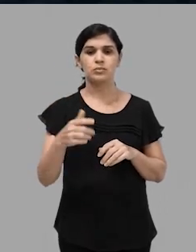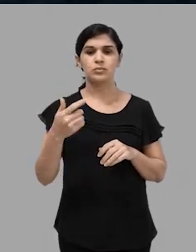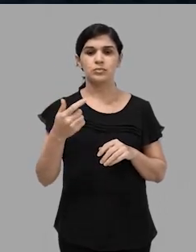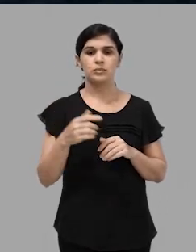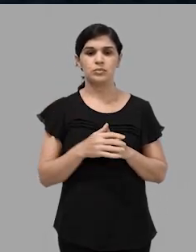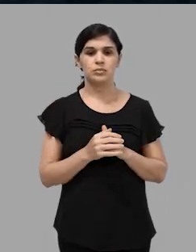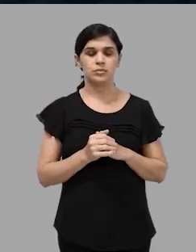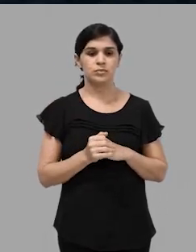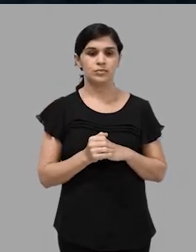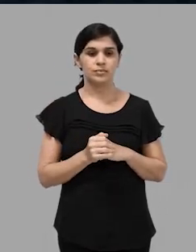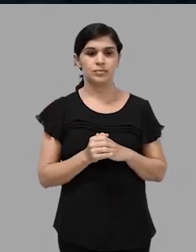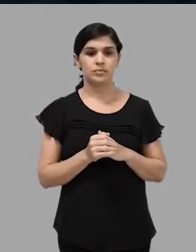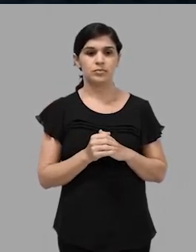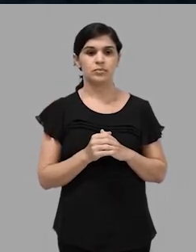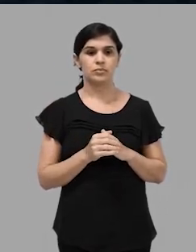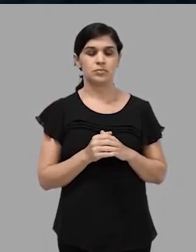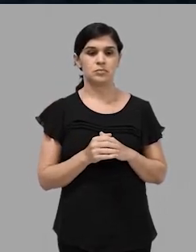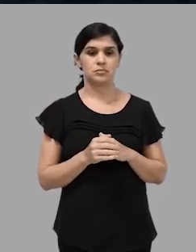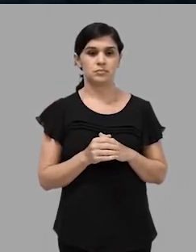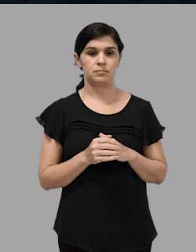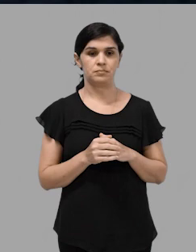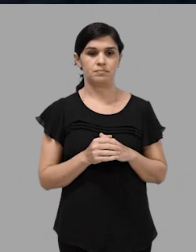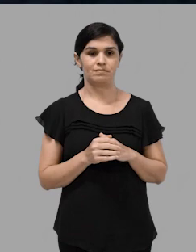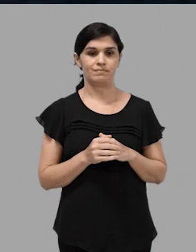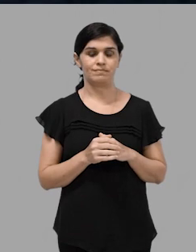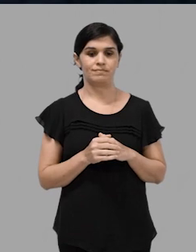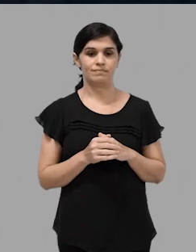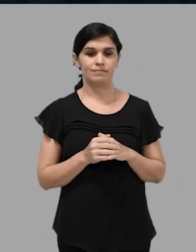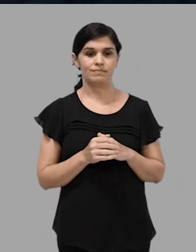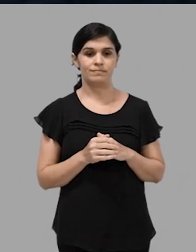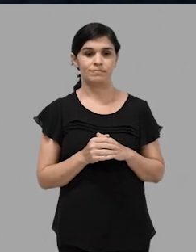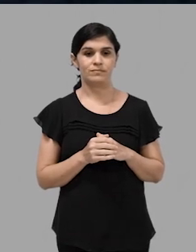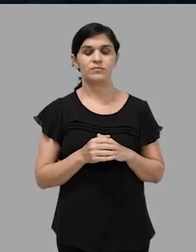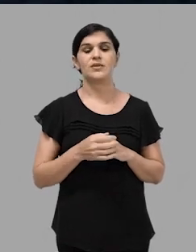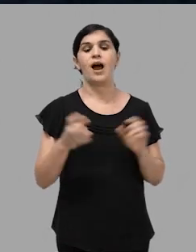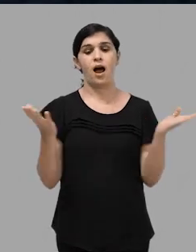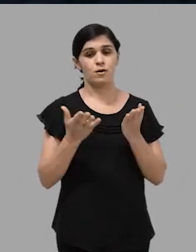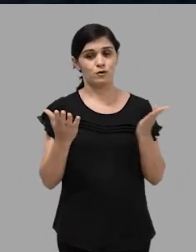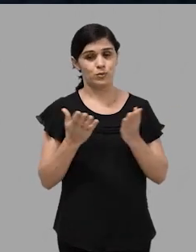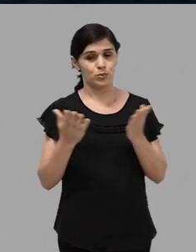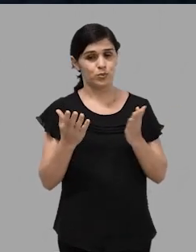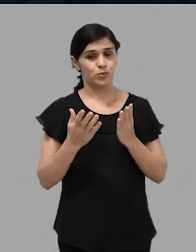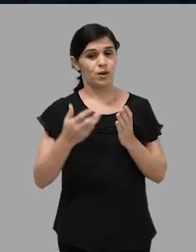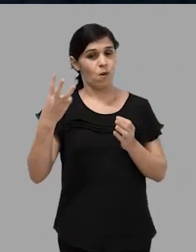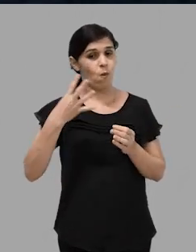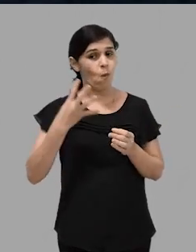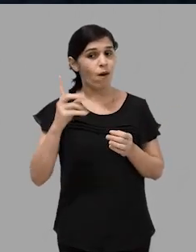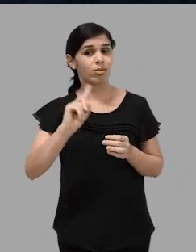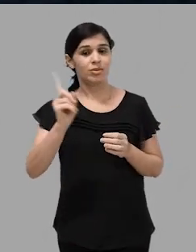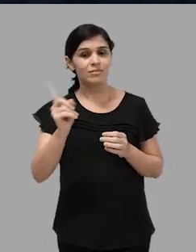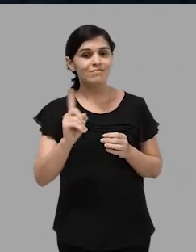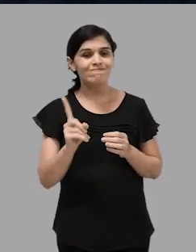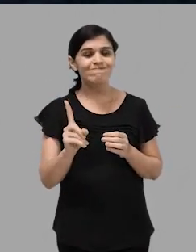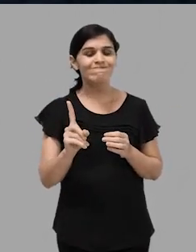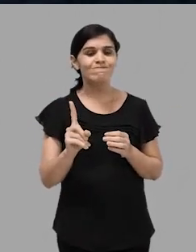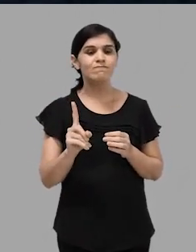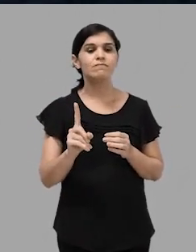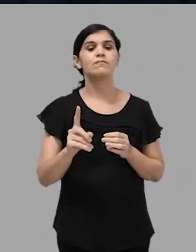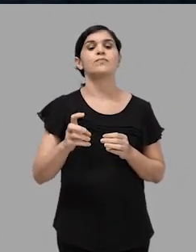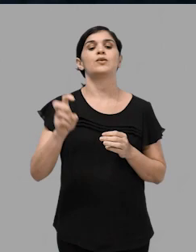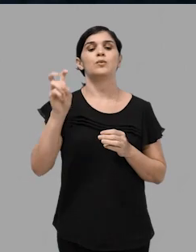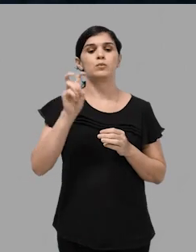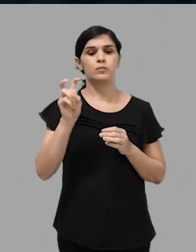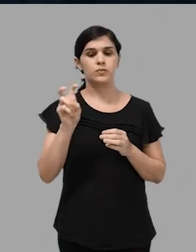uma aventura errante, de repente, não mais que de repente. Não. É a questão 5 agora, tá? Só ficou repetida aí